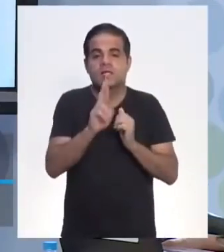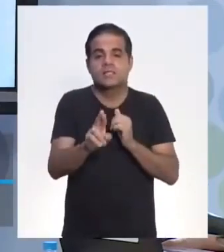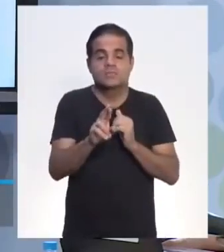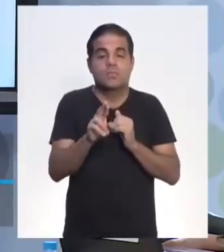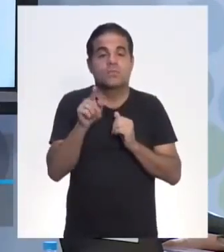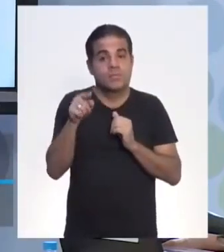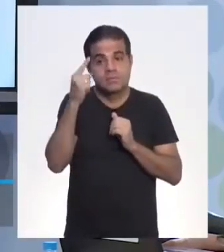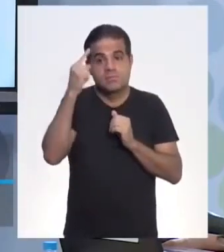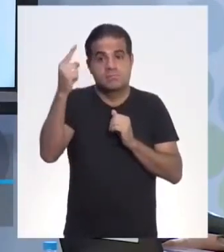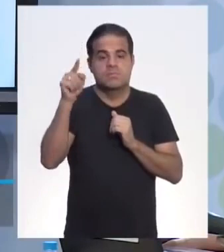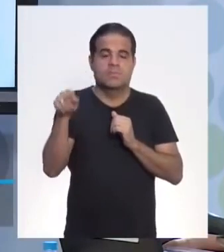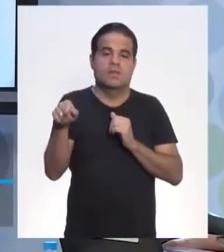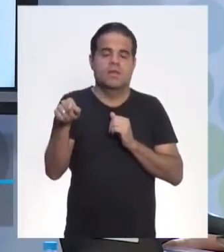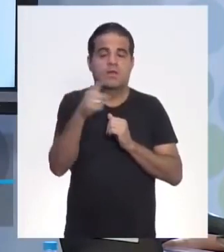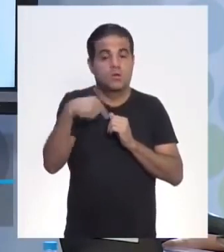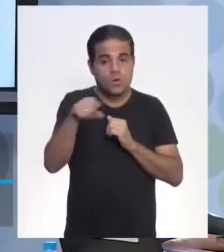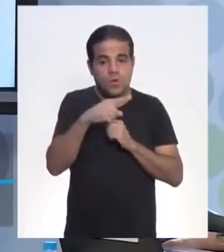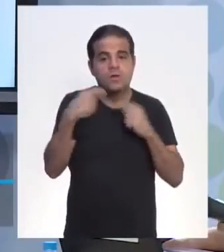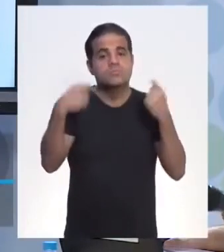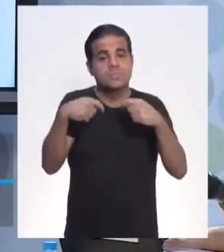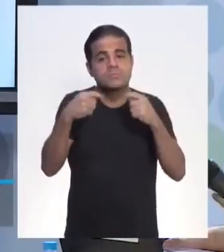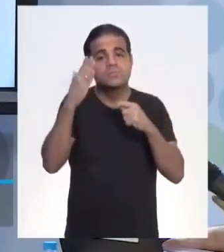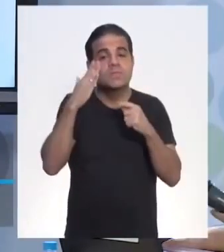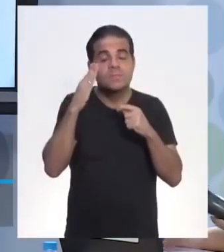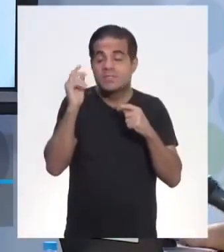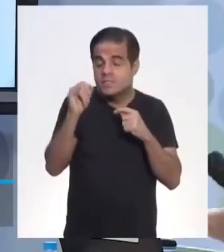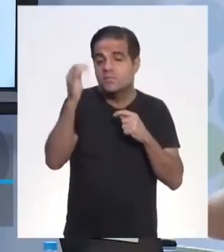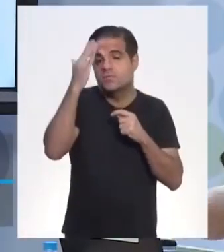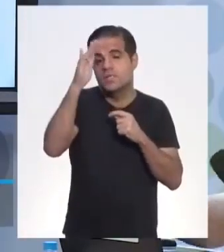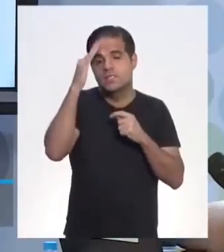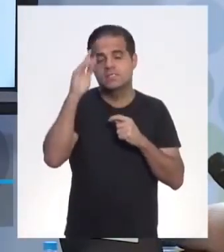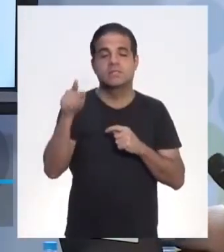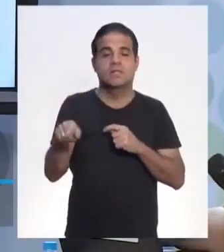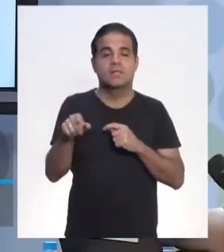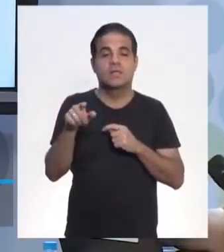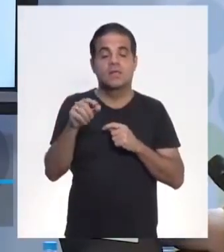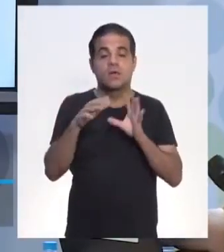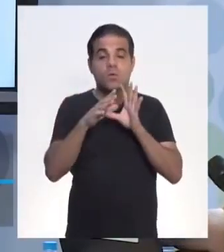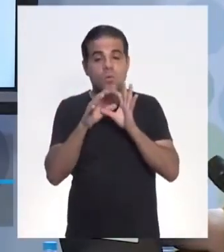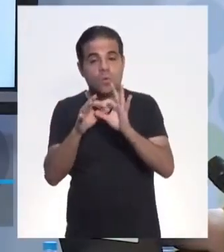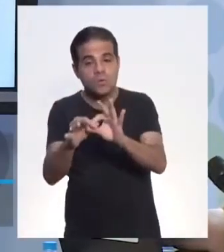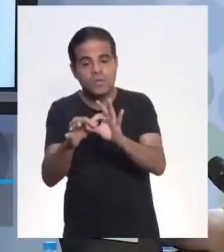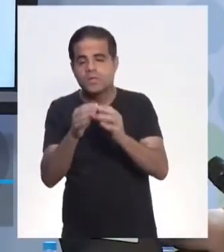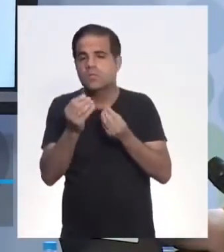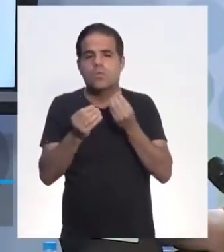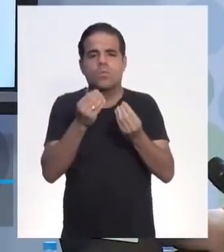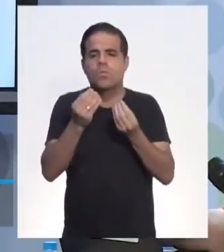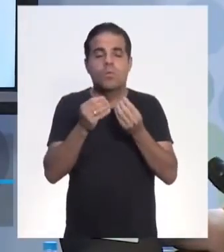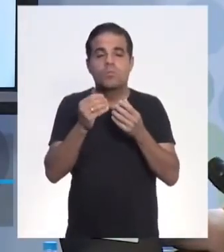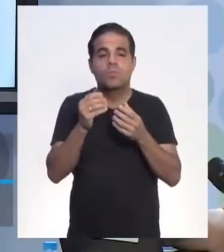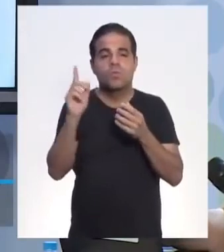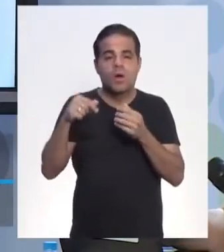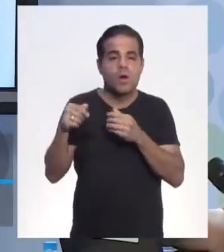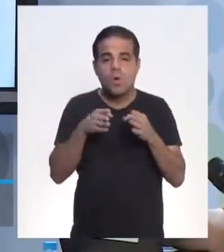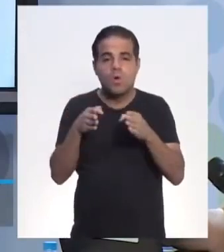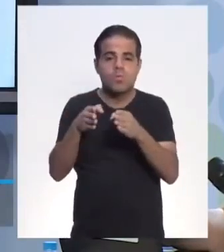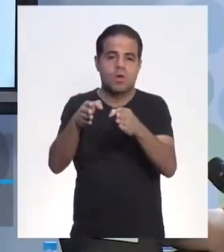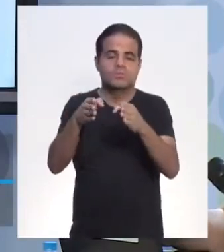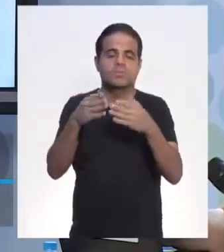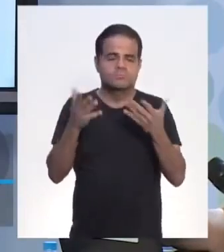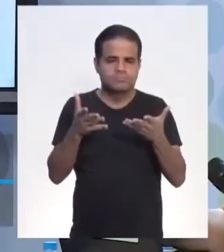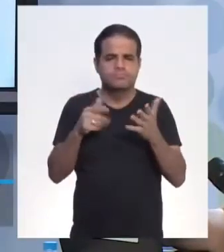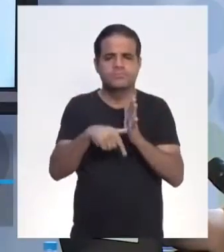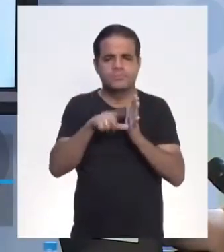nessa resposta que essa ideia nós precisamos saber se vocês entenderam ou com o texto Qual é o qual é o caminho